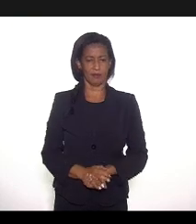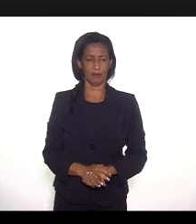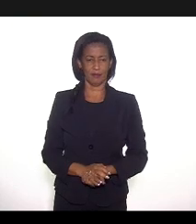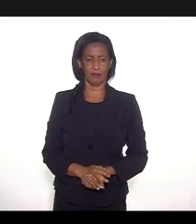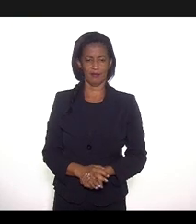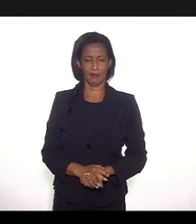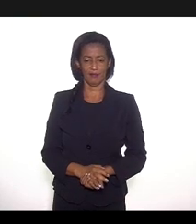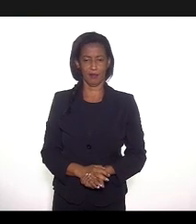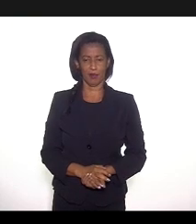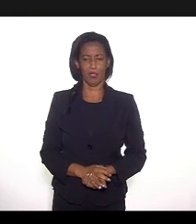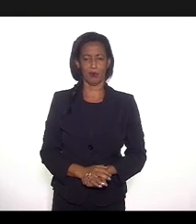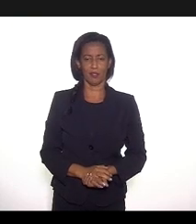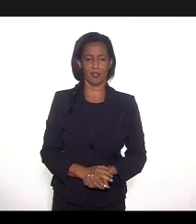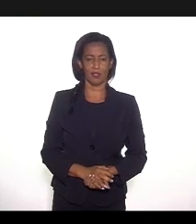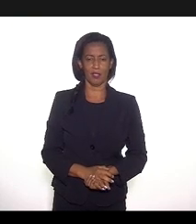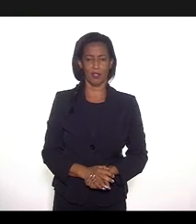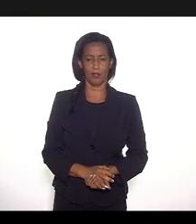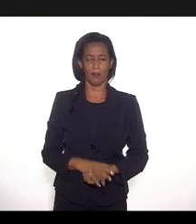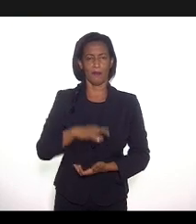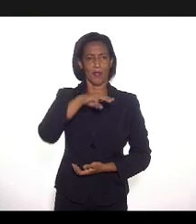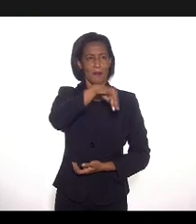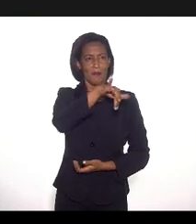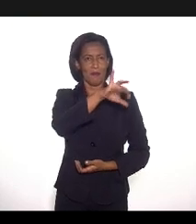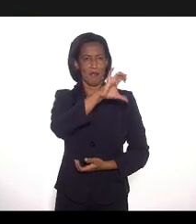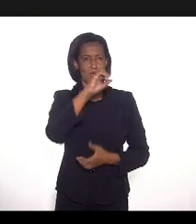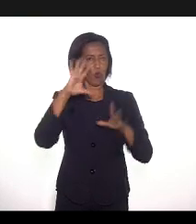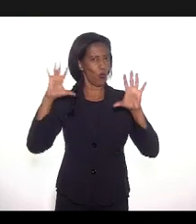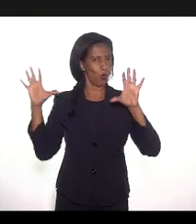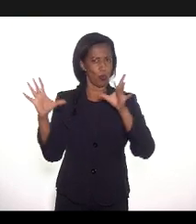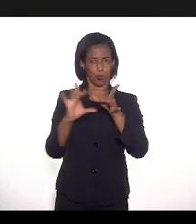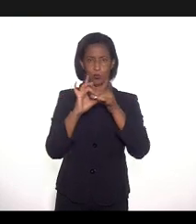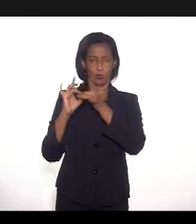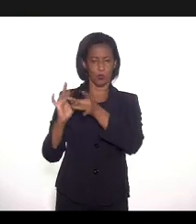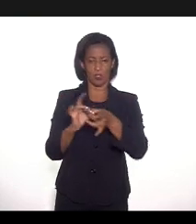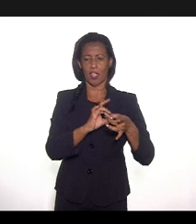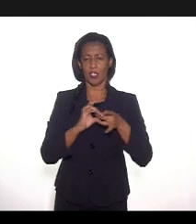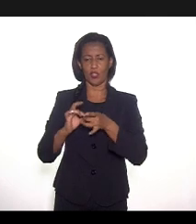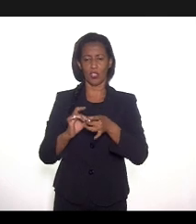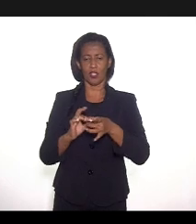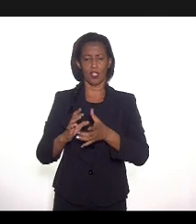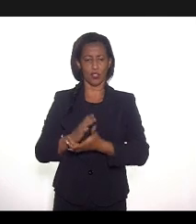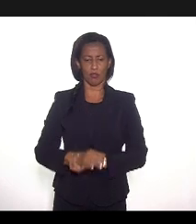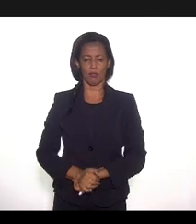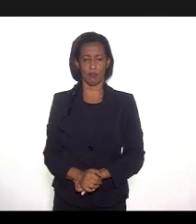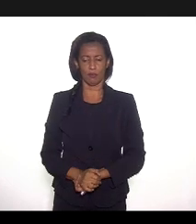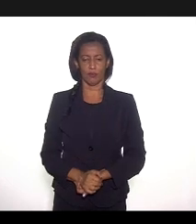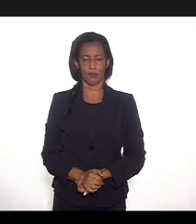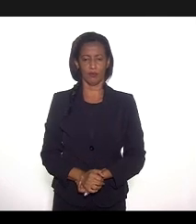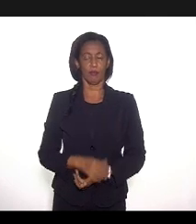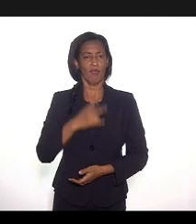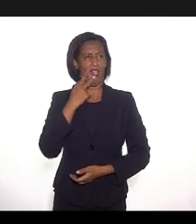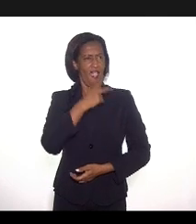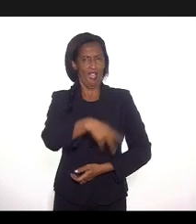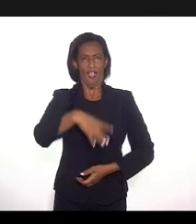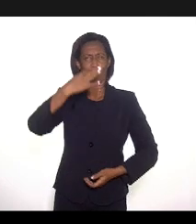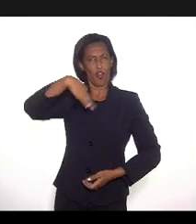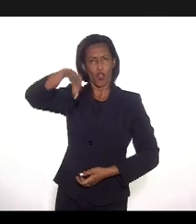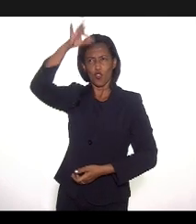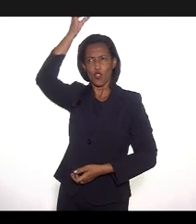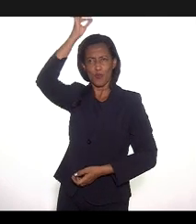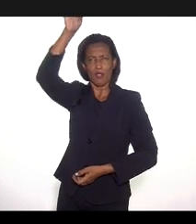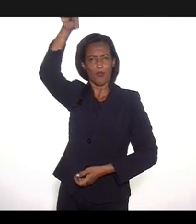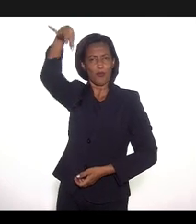Mercúrio selou isso tudo. Uau! Nossa, falou astrólogo, espírita,